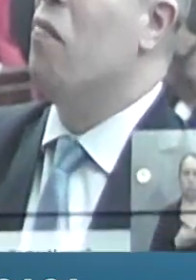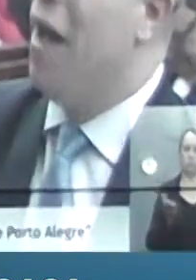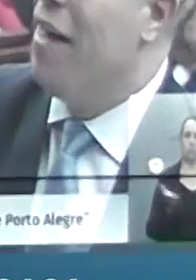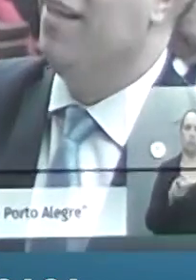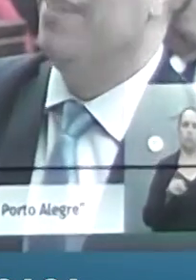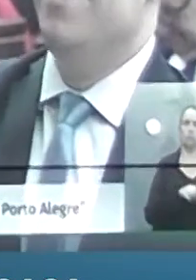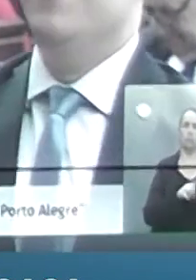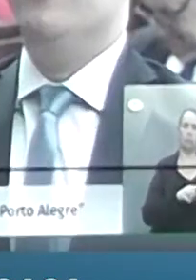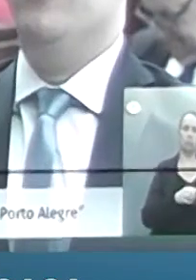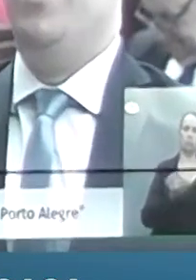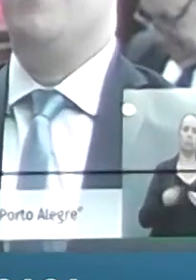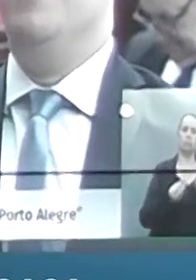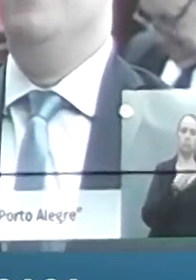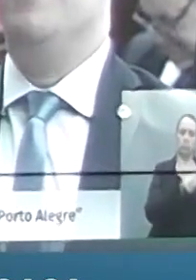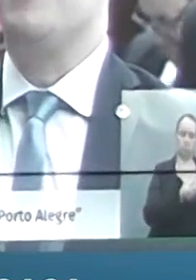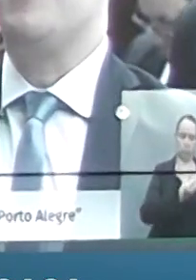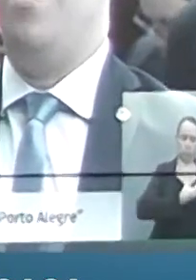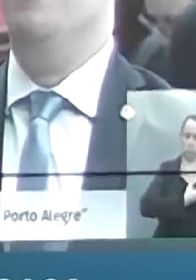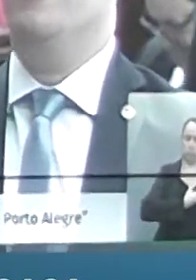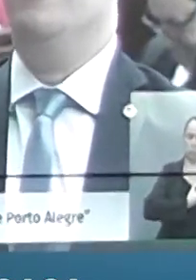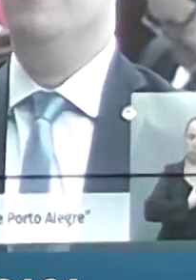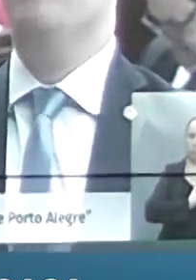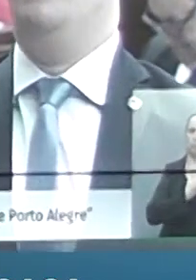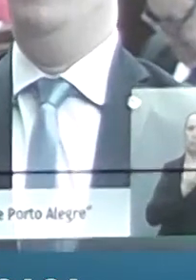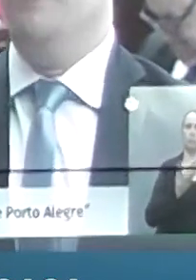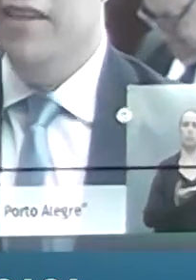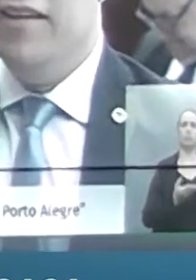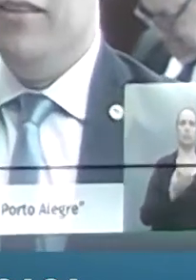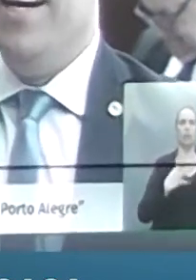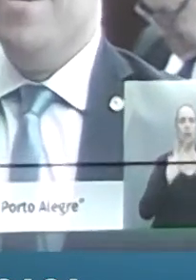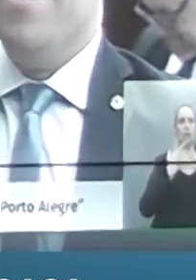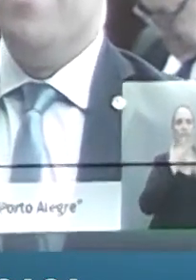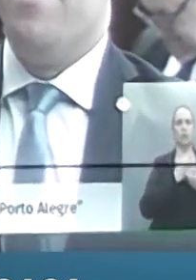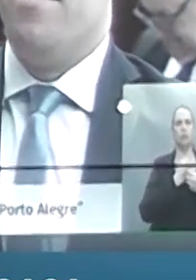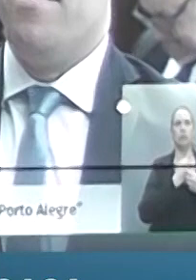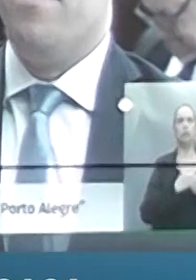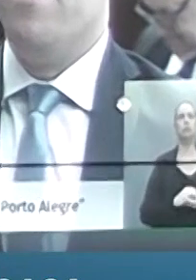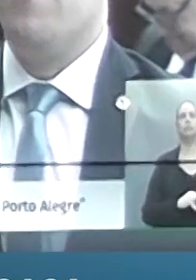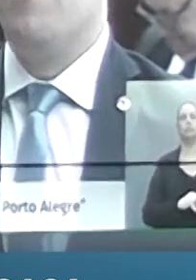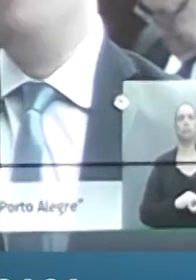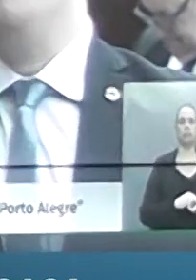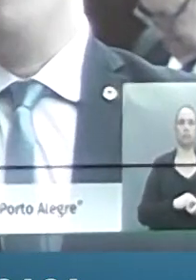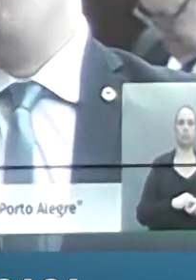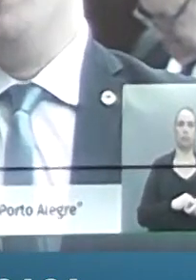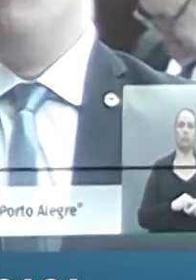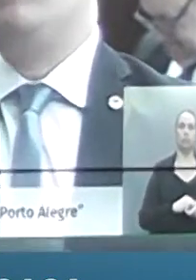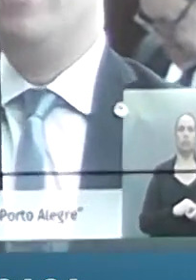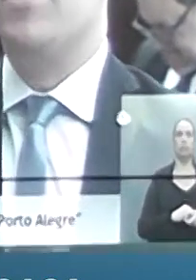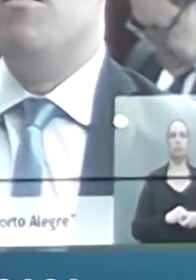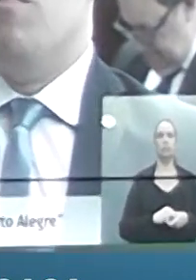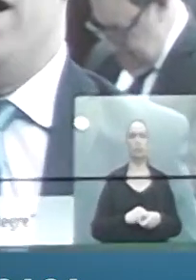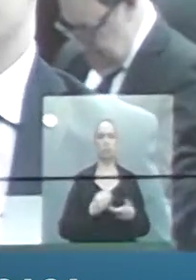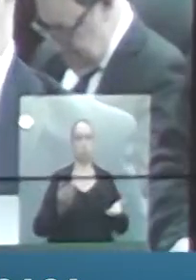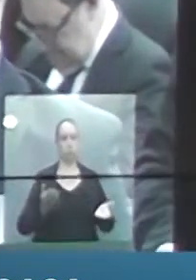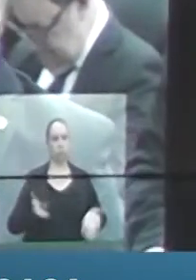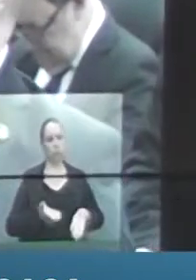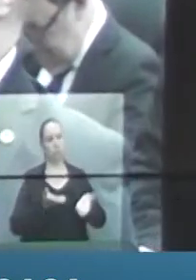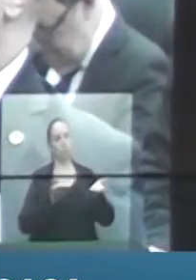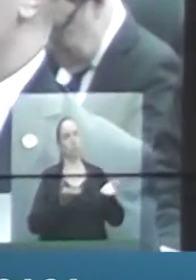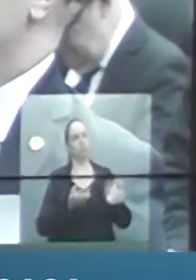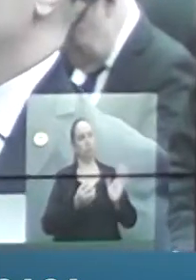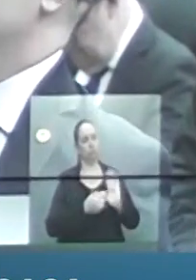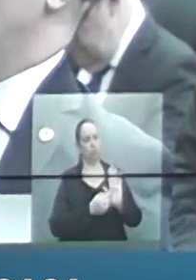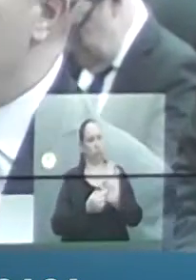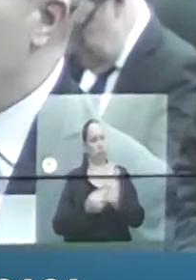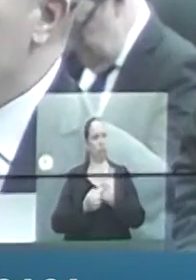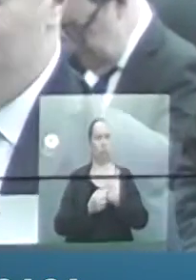medalha, né, que está ali linda, né, e enaltece mais do que já